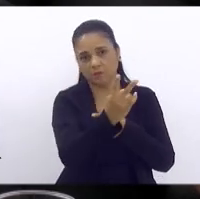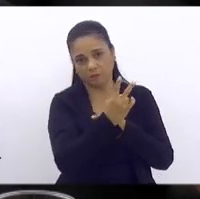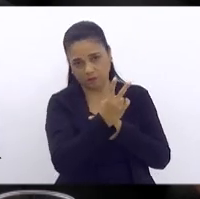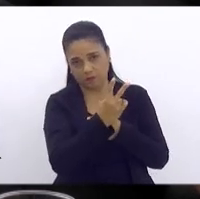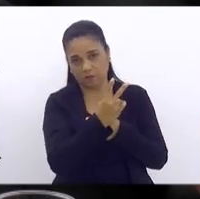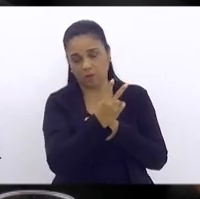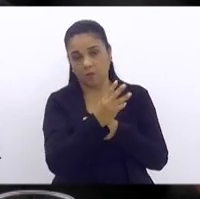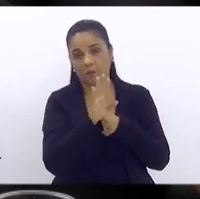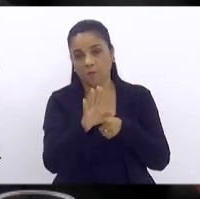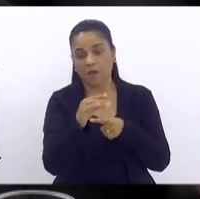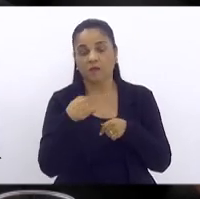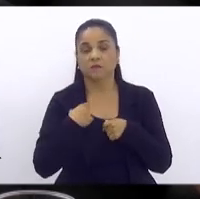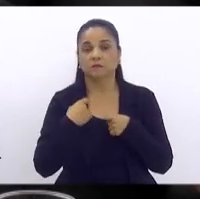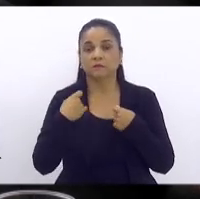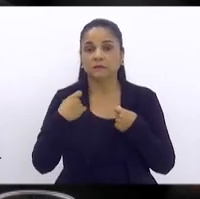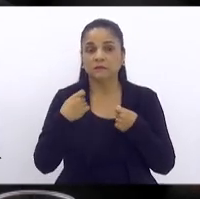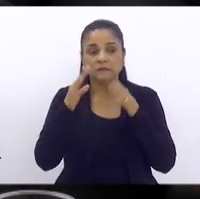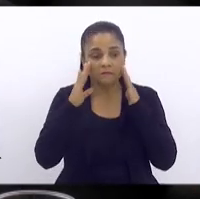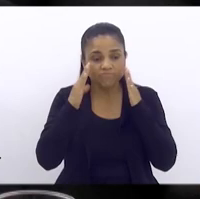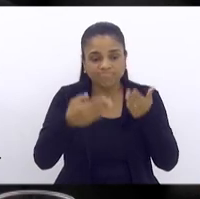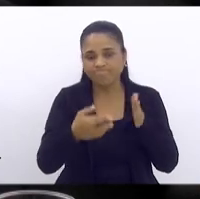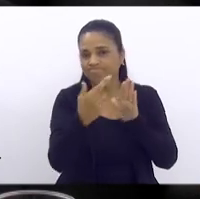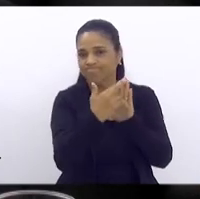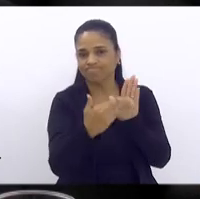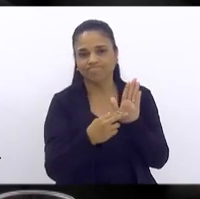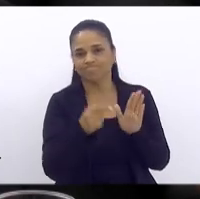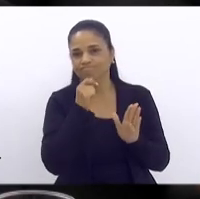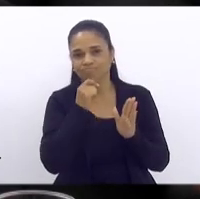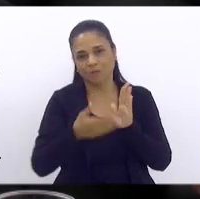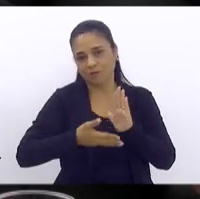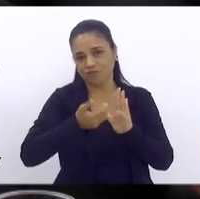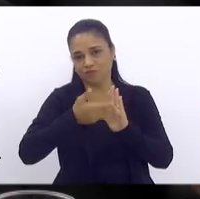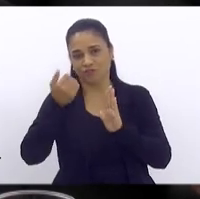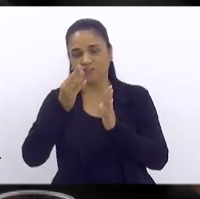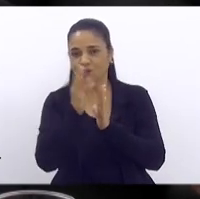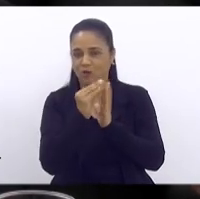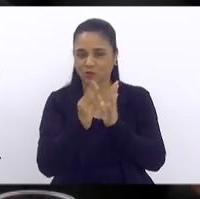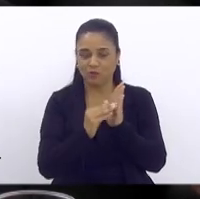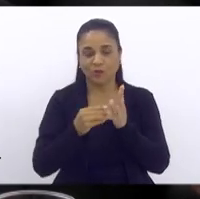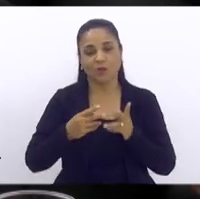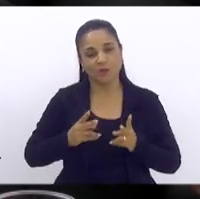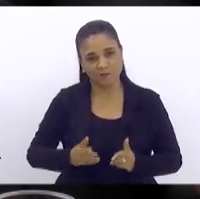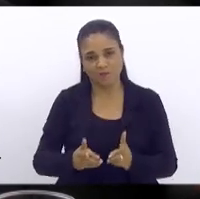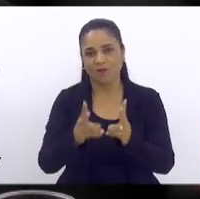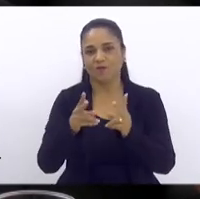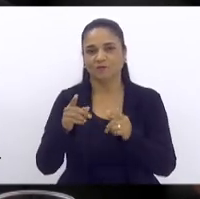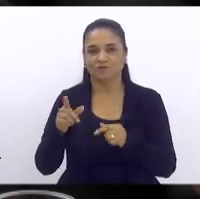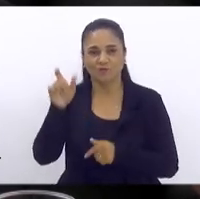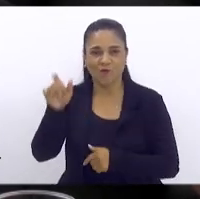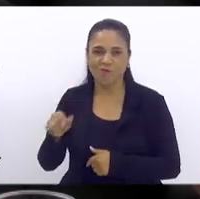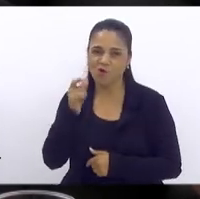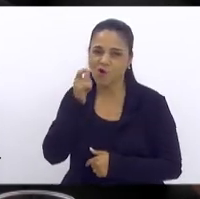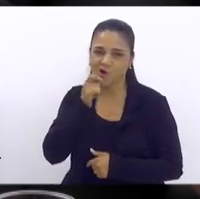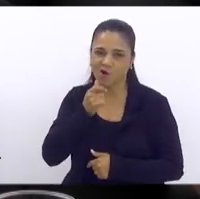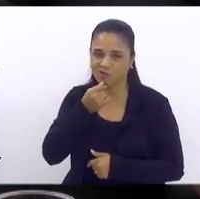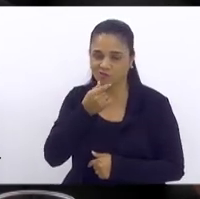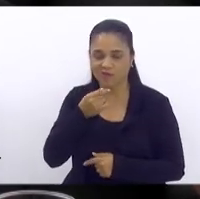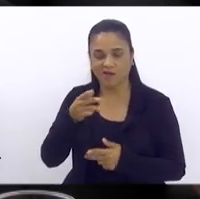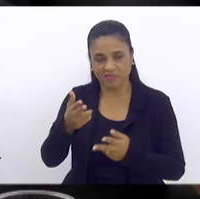tem essa medida protetiva específica para retirada de conteúdo, que o agressor ele pode continuar causando um trauma à mulher,